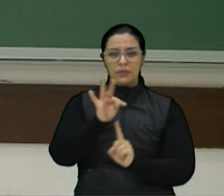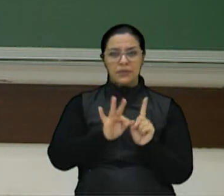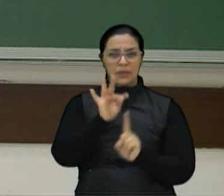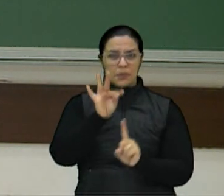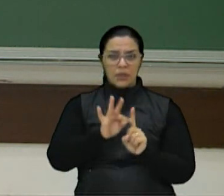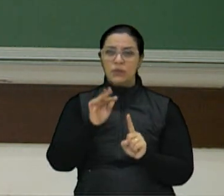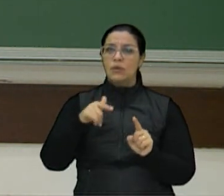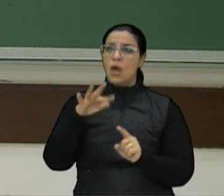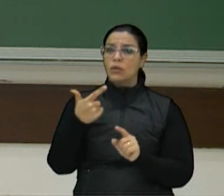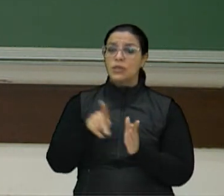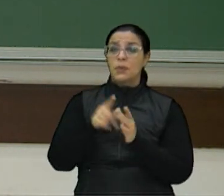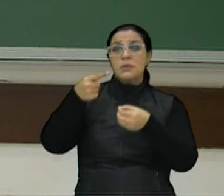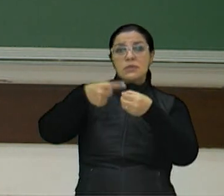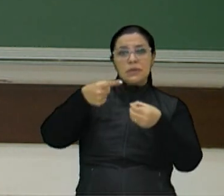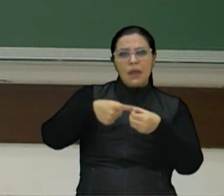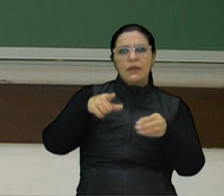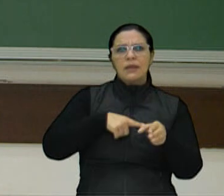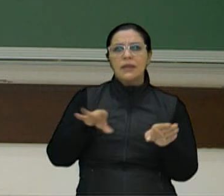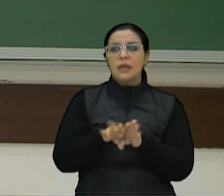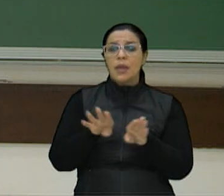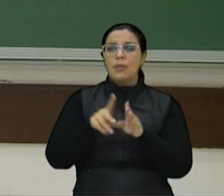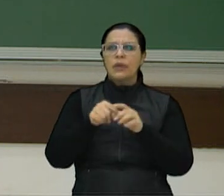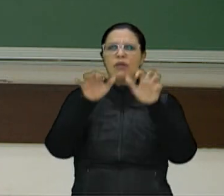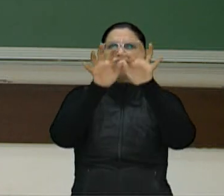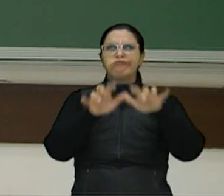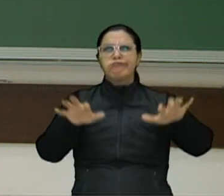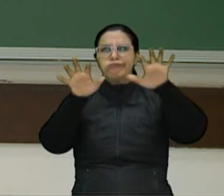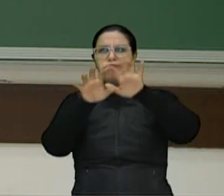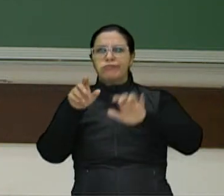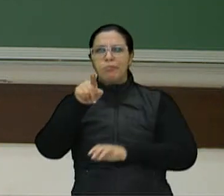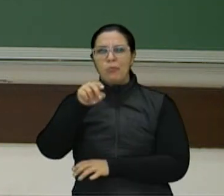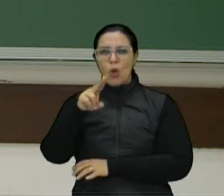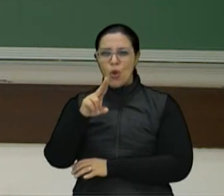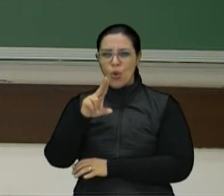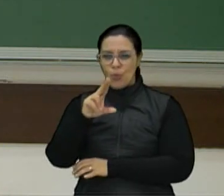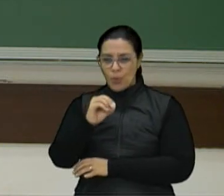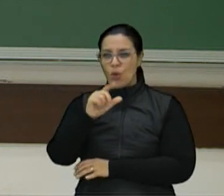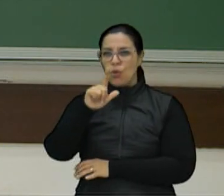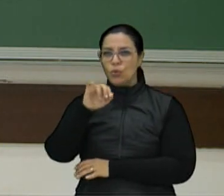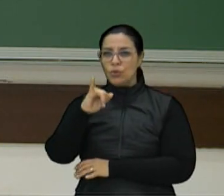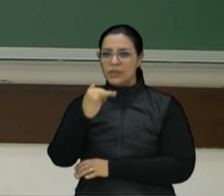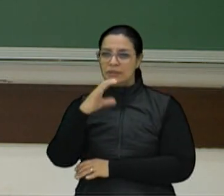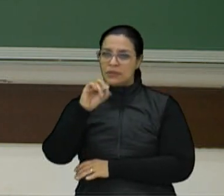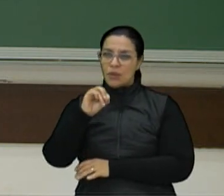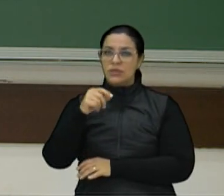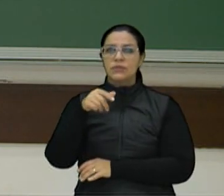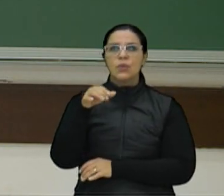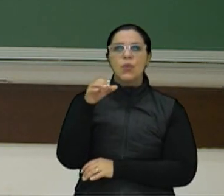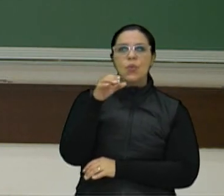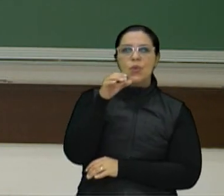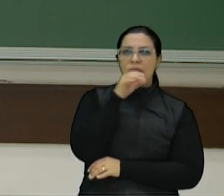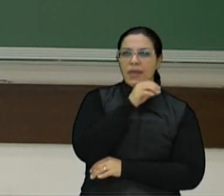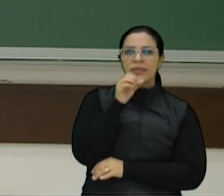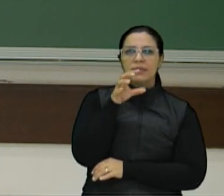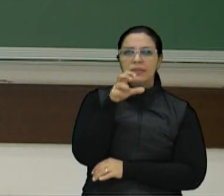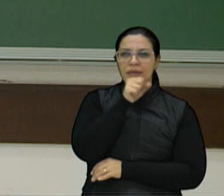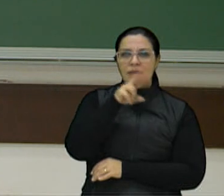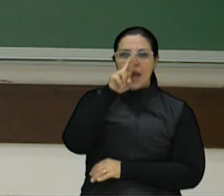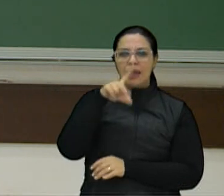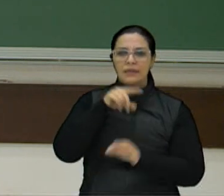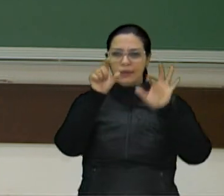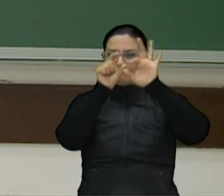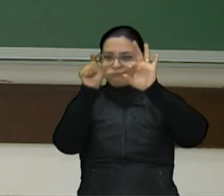acontece em grandes áreas urbanas por causa da poluição, quando o ar quente fica entre